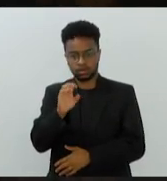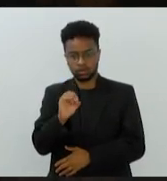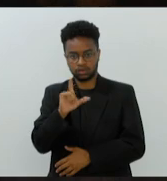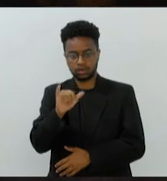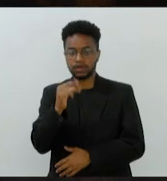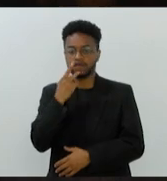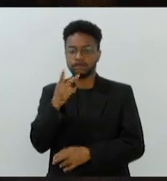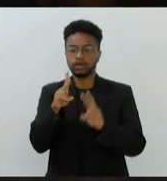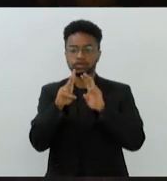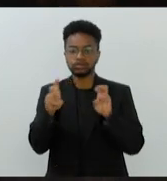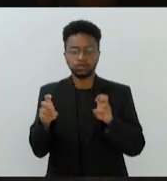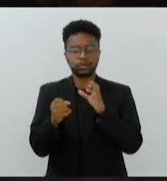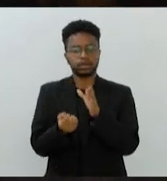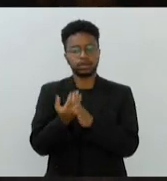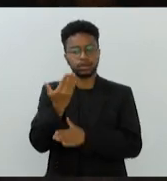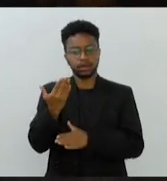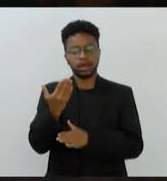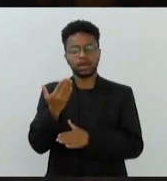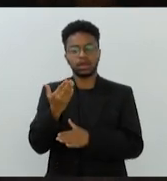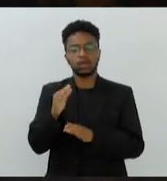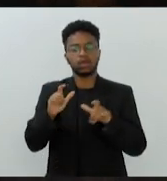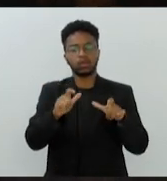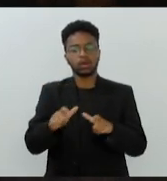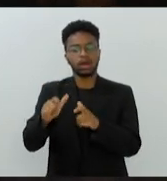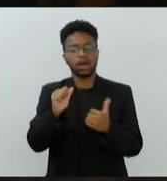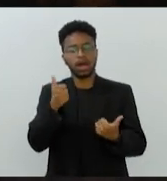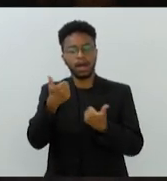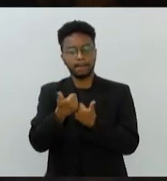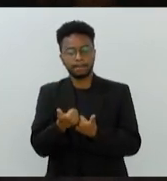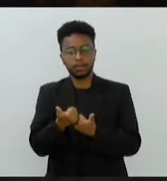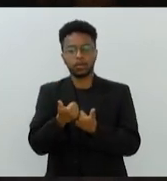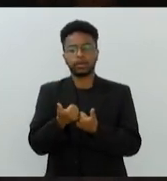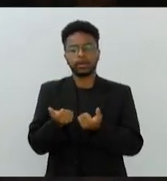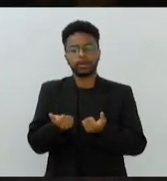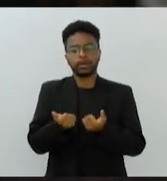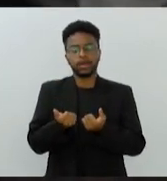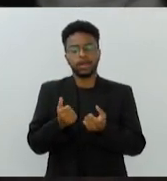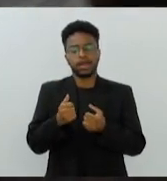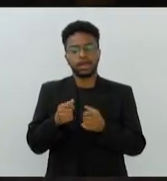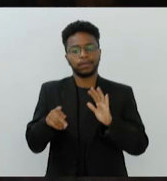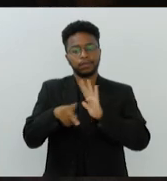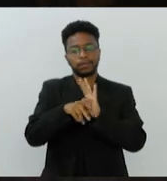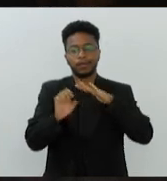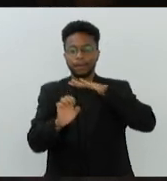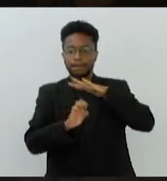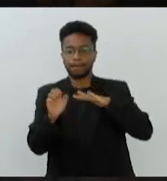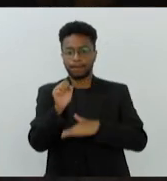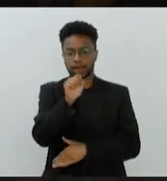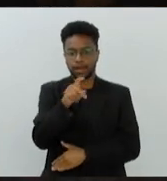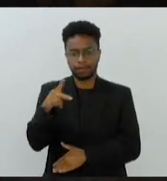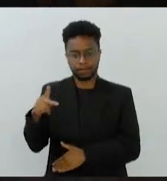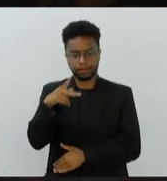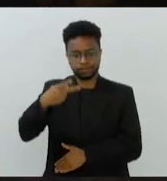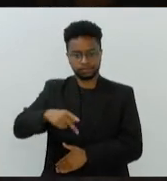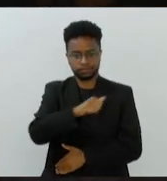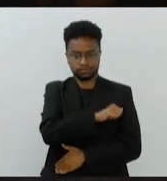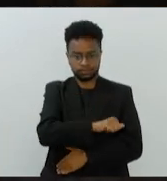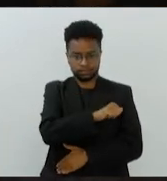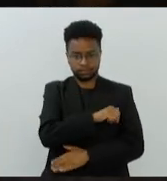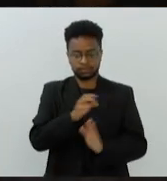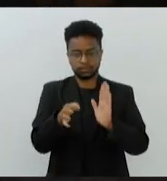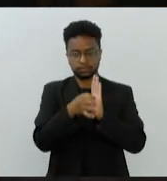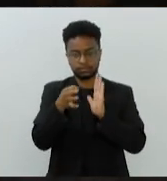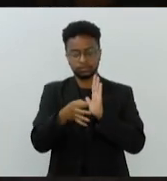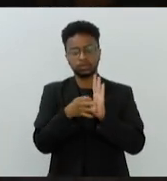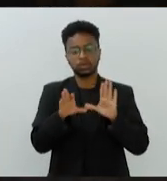dispõe sobre a instalação de pontos de apoio para entregadores de empresas de aplicativos no âmbito do Estado do Rio de Janeiro. Pareceres